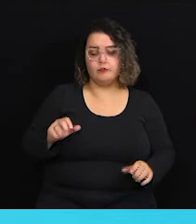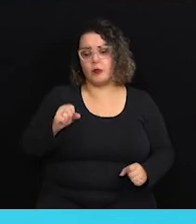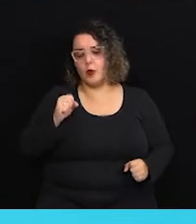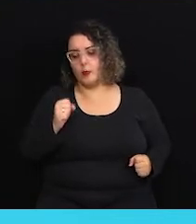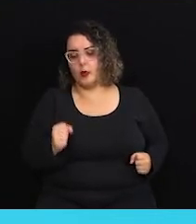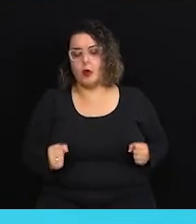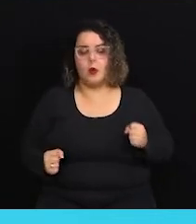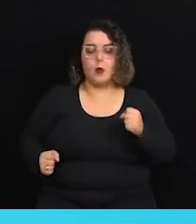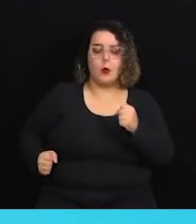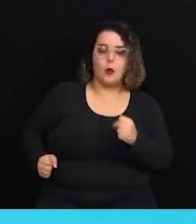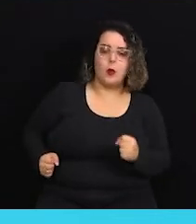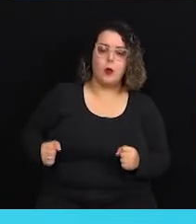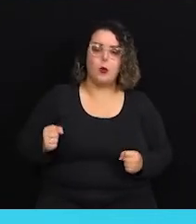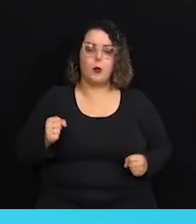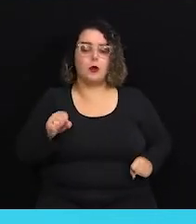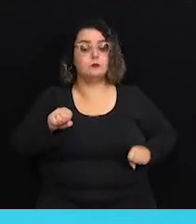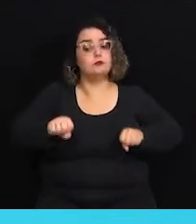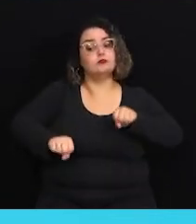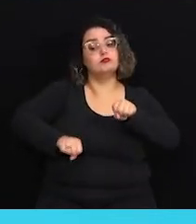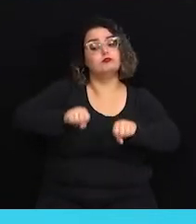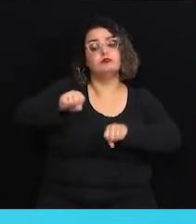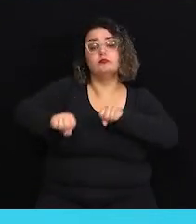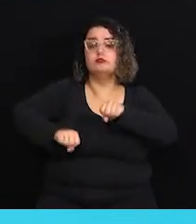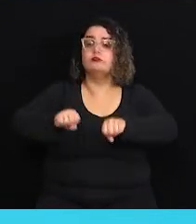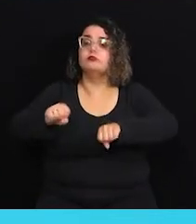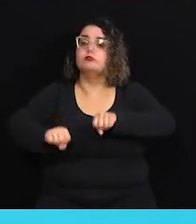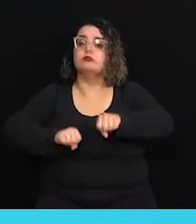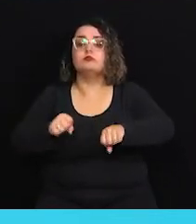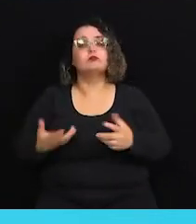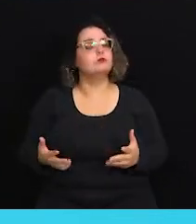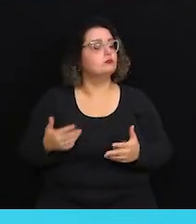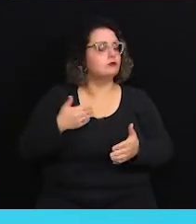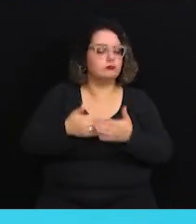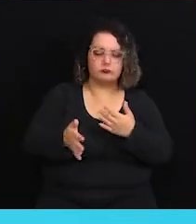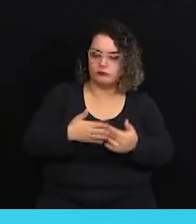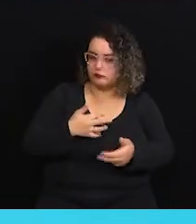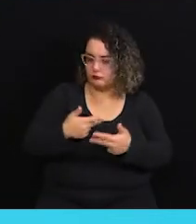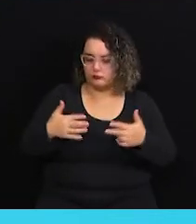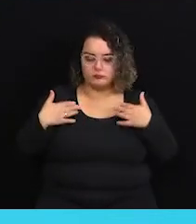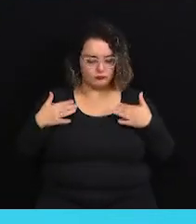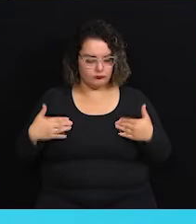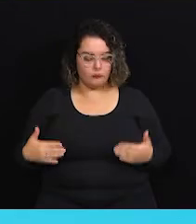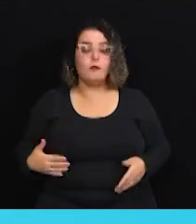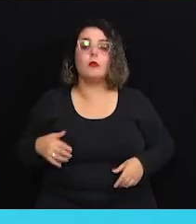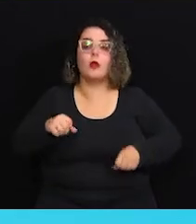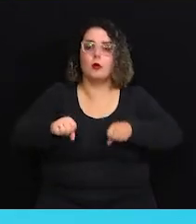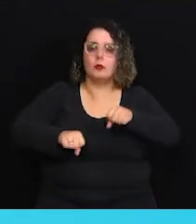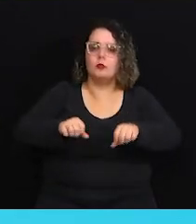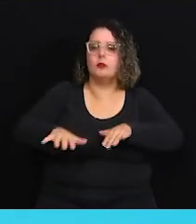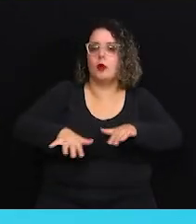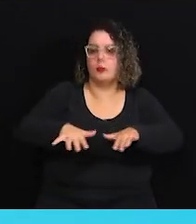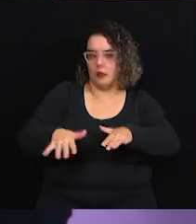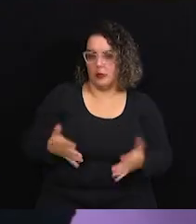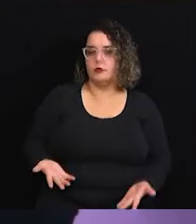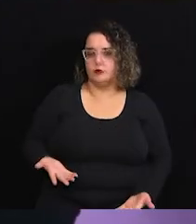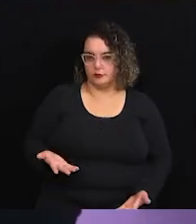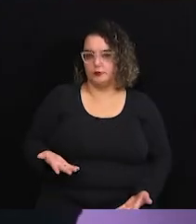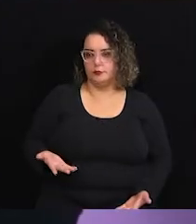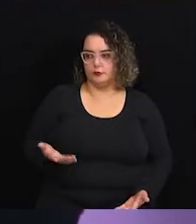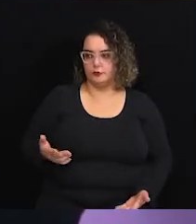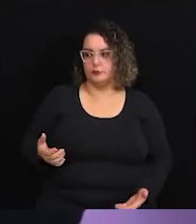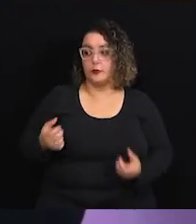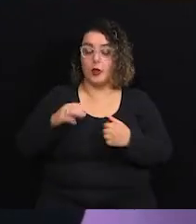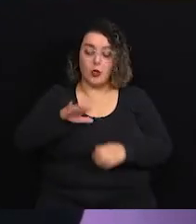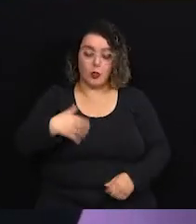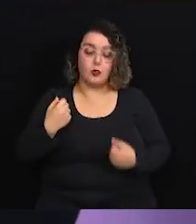ser uma caminhada, pode ser um passeio de bicicleta, qualquer coisa é válida para colocar o corpo em movimento. E quando